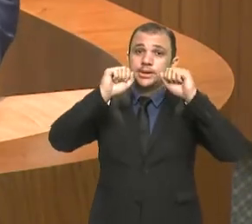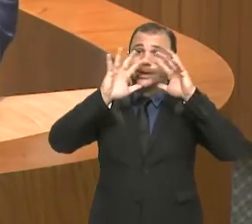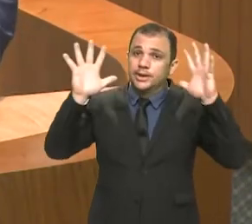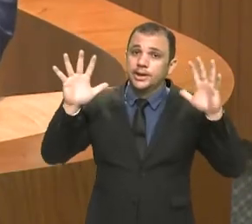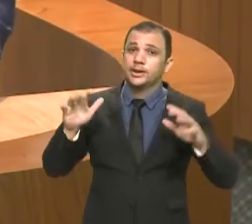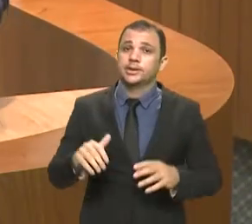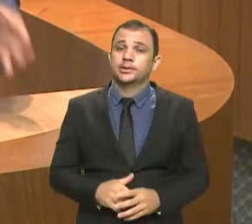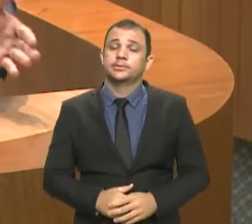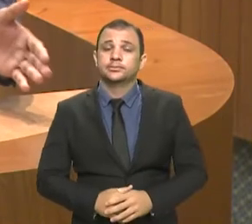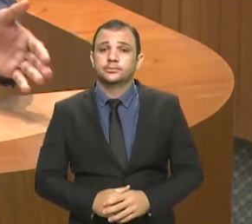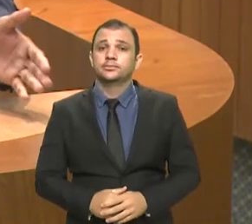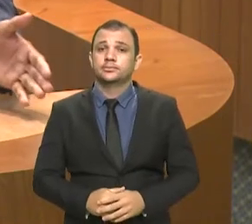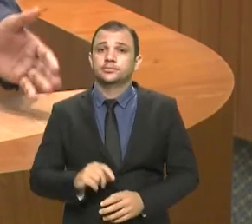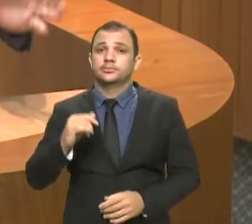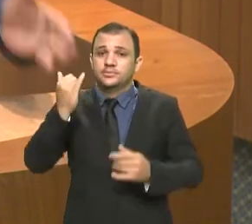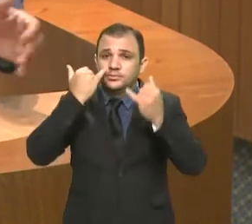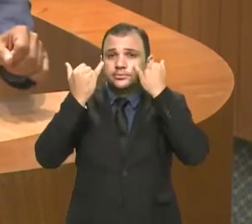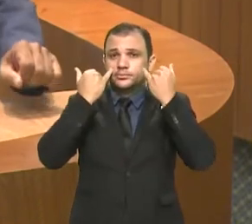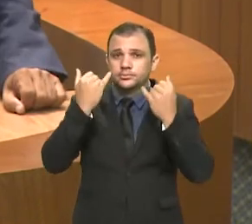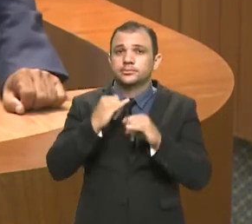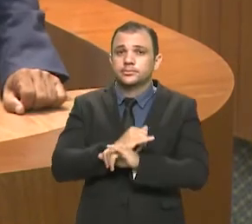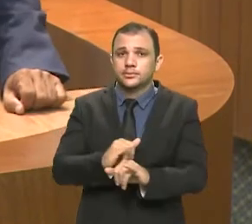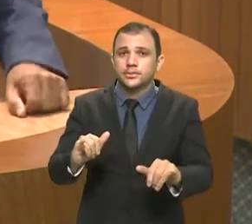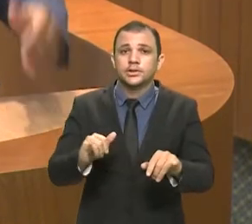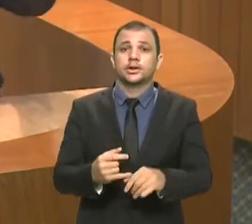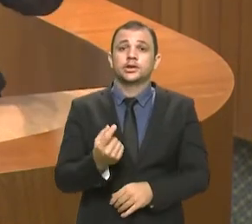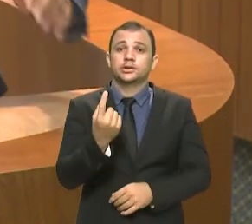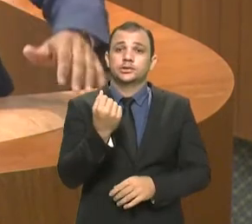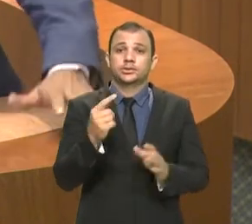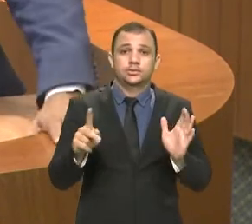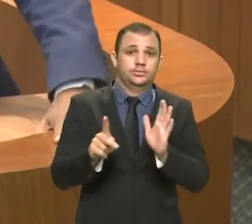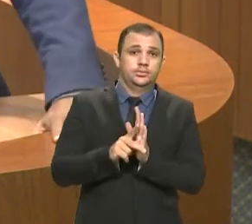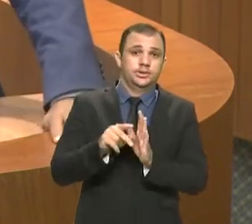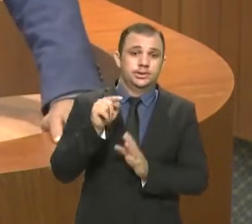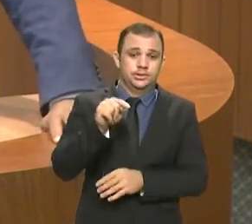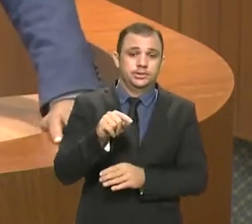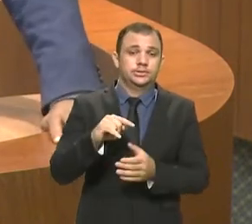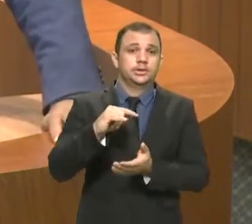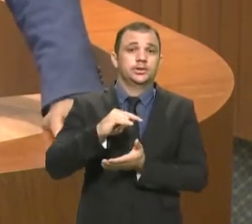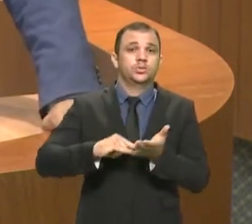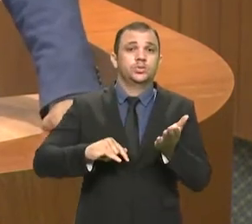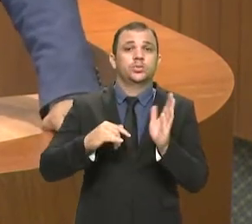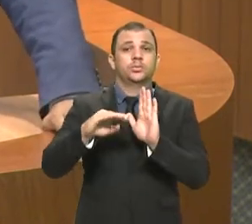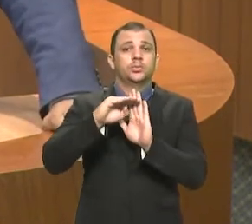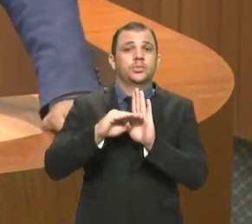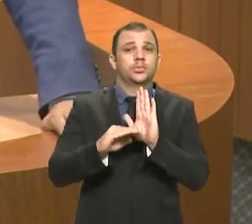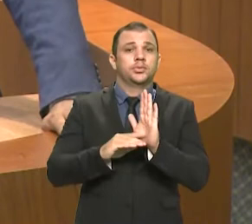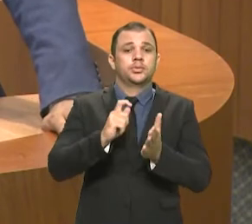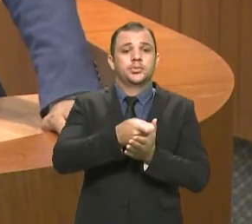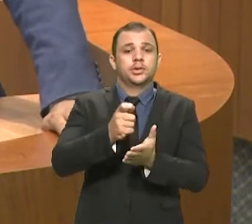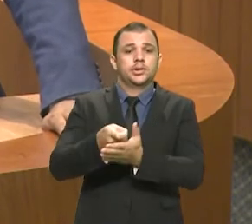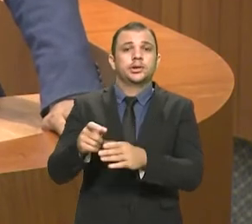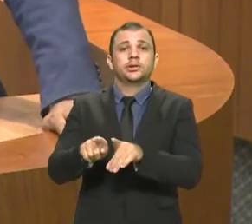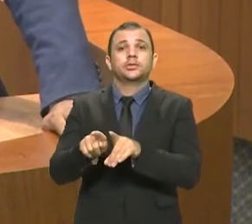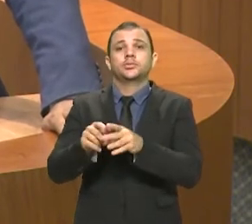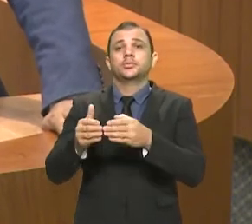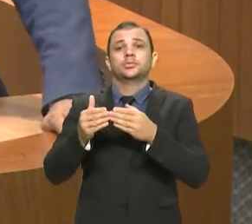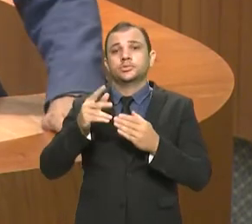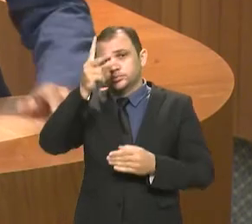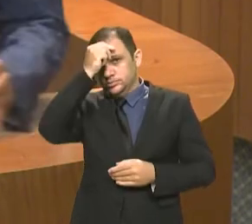informações, folha de pagamento da Prefeitura de Afonso Cunha e também solicitando ao prefeito que possa conceder o